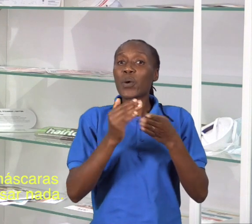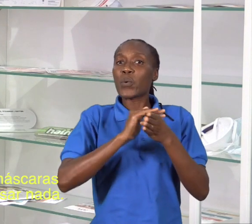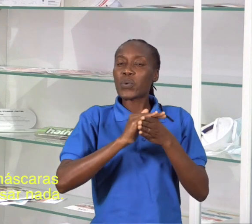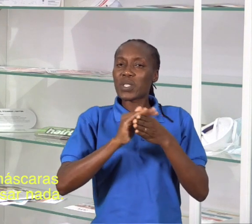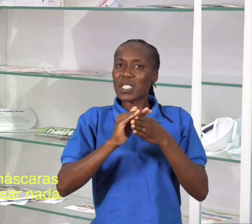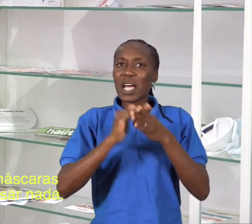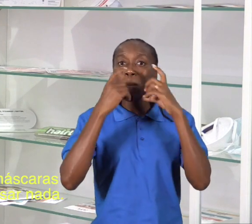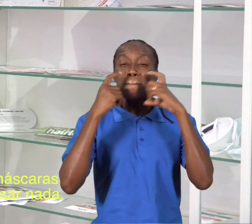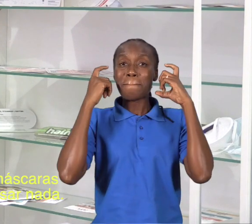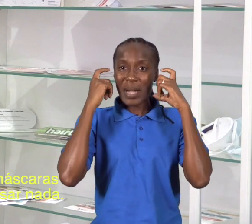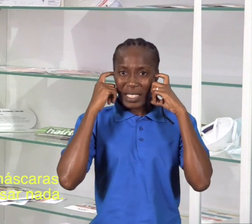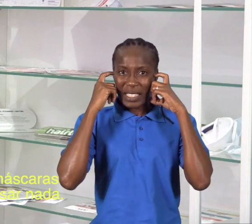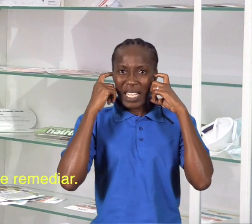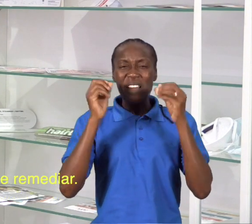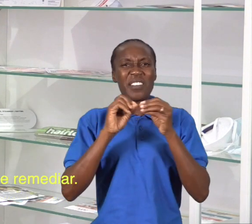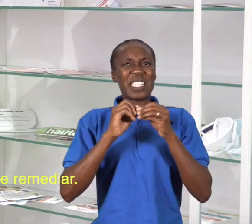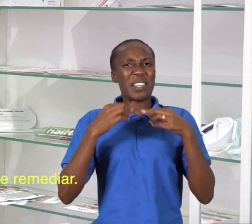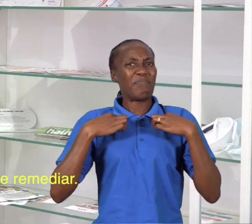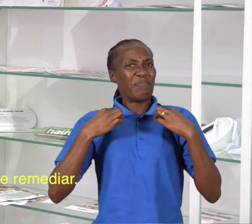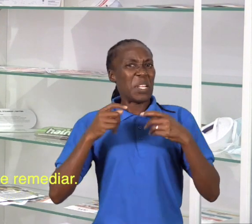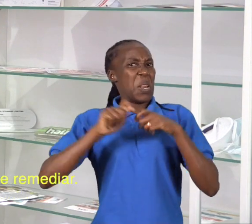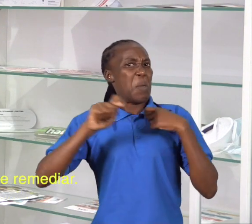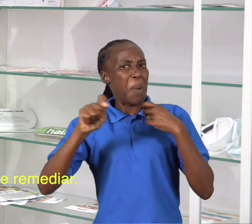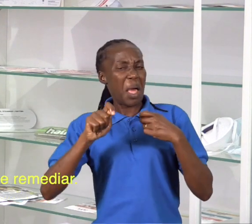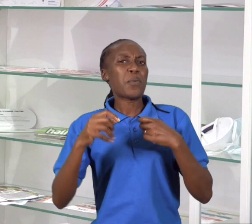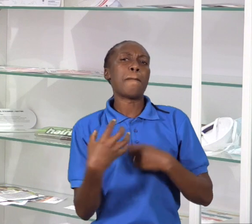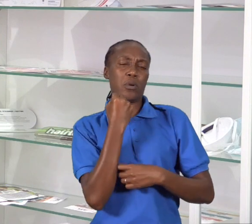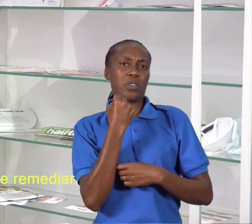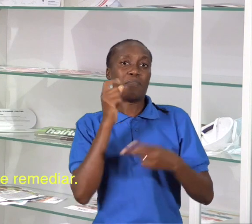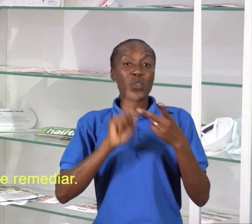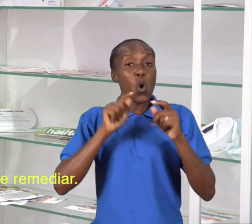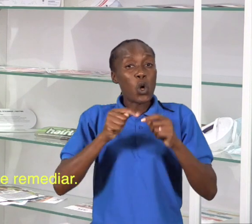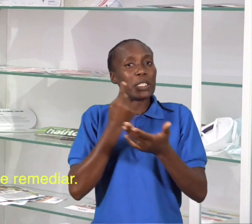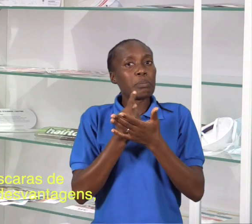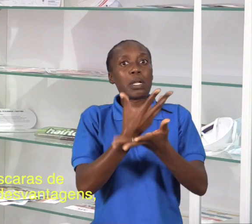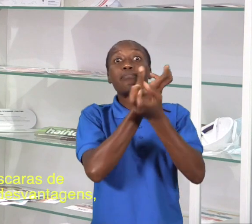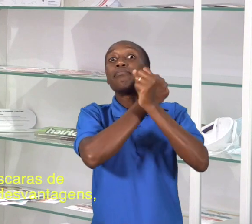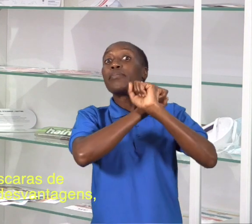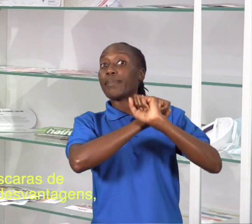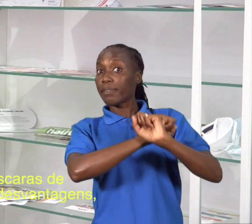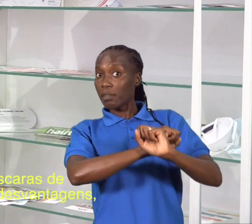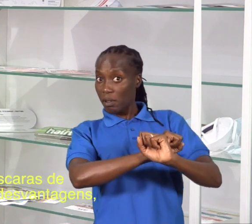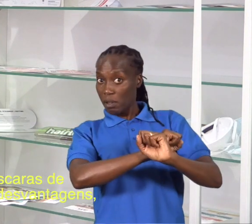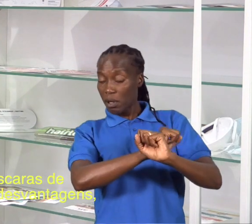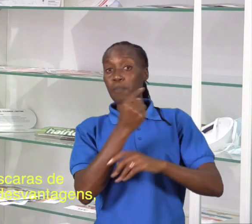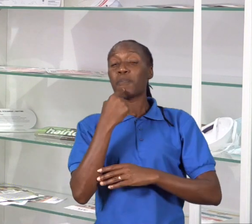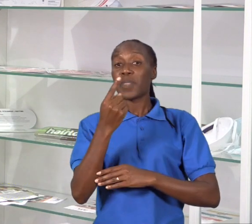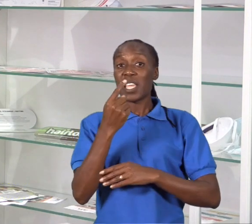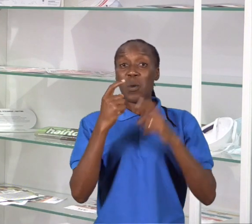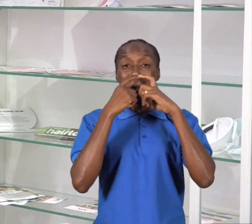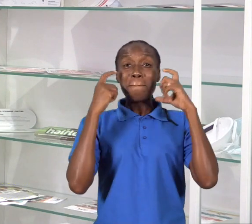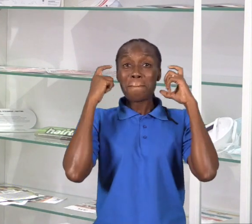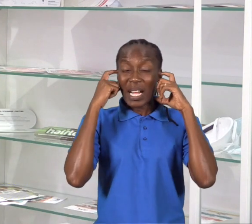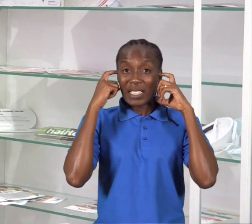de pano que não usar nada. Nos dias de hoje, prevenir é o melhor que remediar. No entanto, as máscaras de